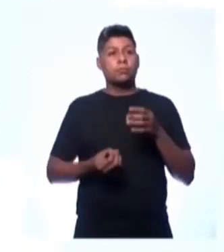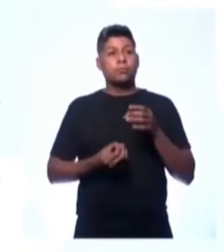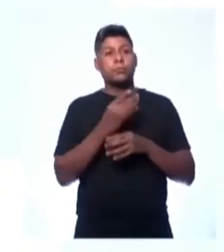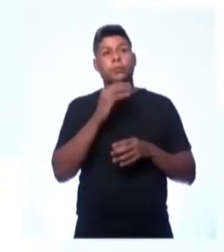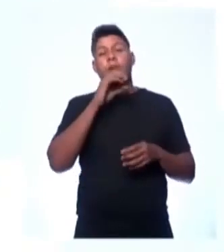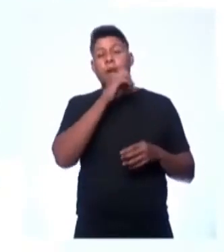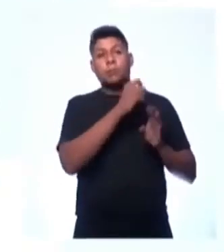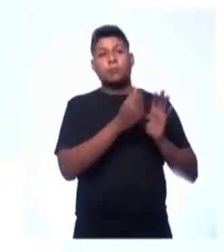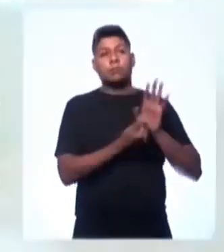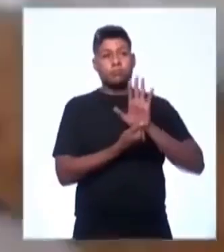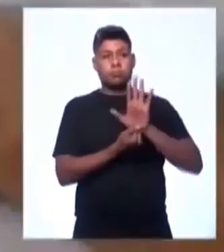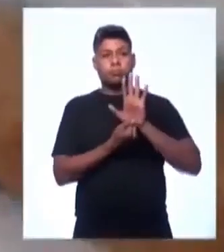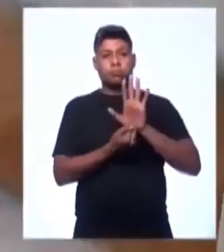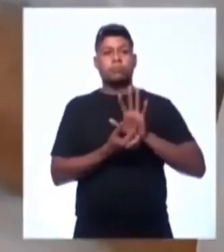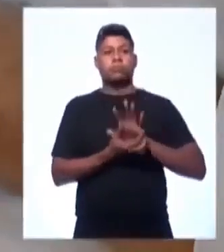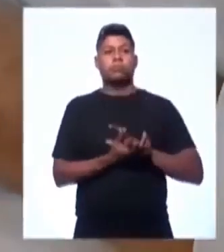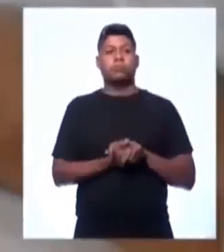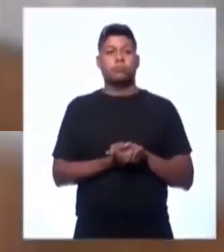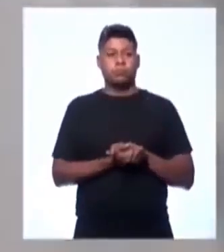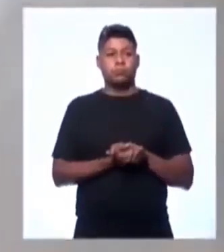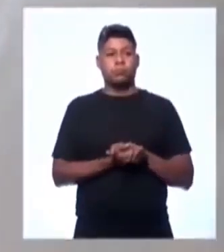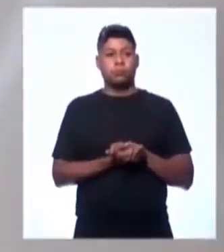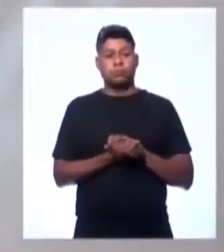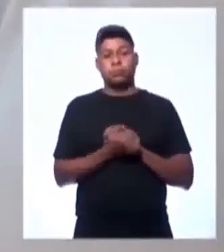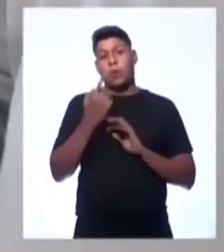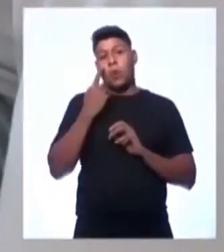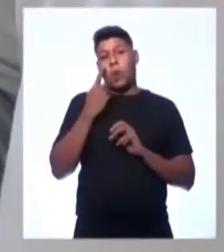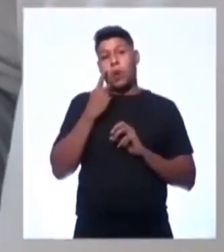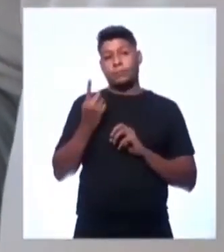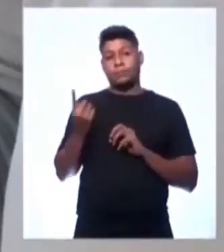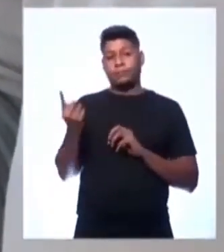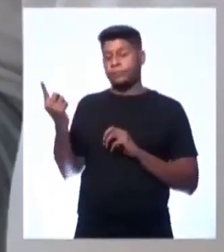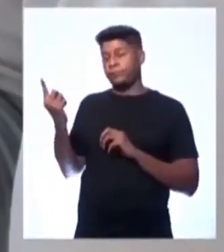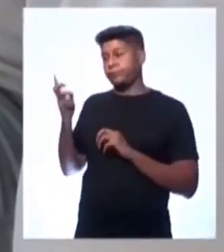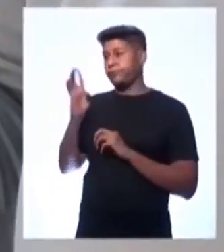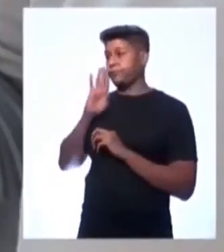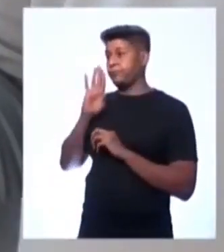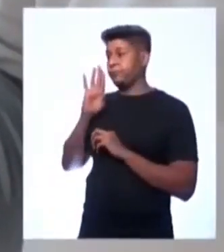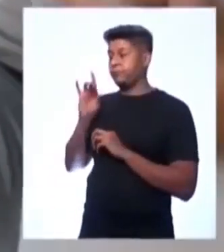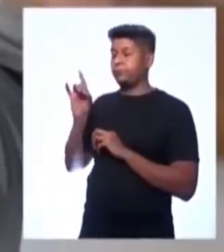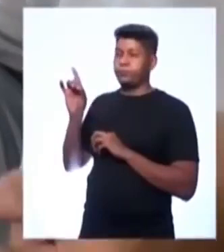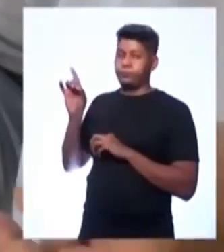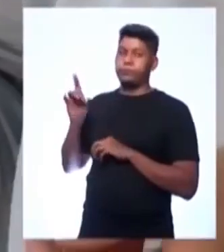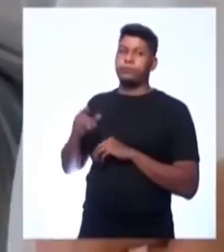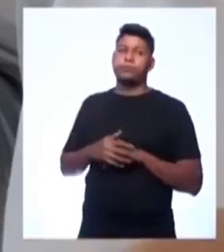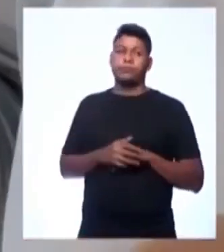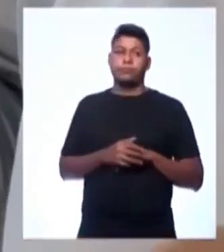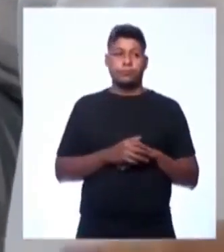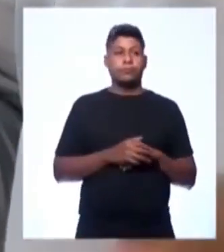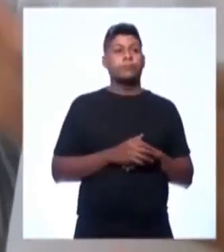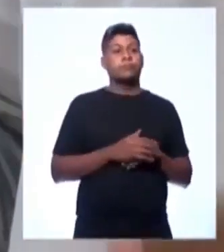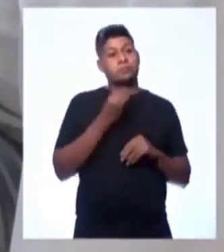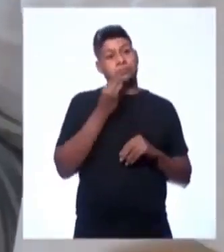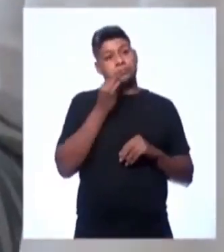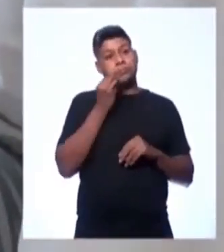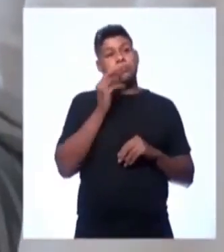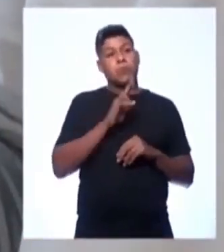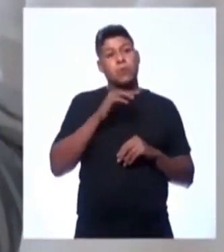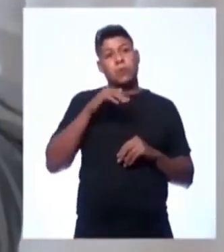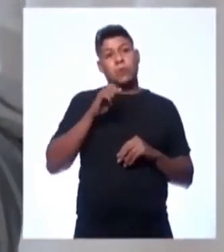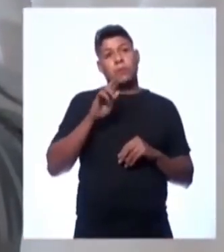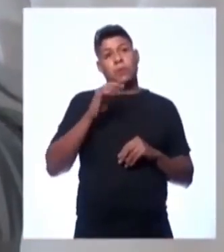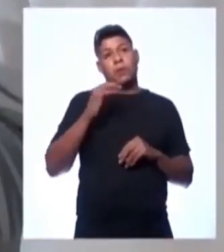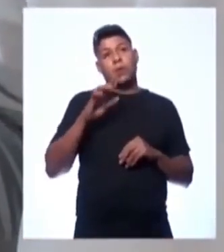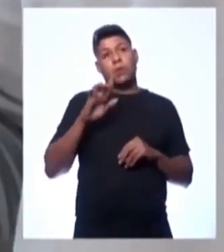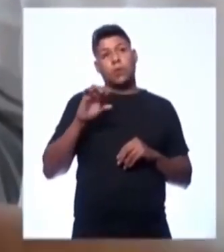aqui para ilustrar a roda de Barlow, né? Aí, né? Legal. Olha, eu fiz uma montagem aqui para ilustrar, né? Nas condições aí do experimento, né, ele usou mercúrio, a gente não vai